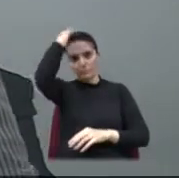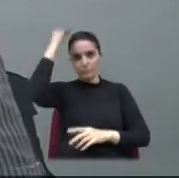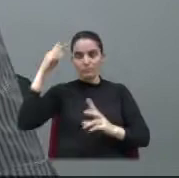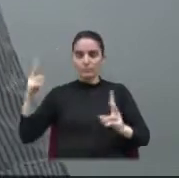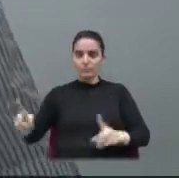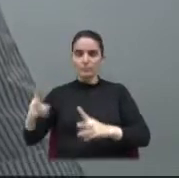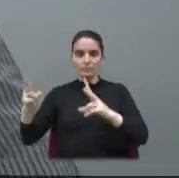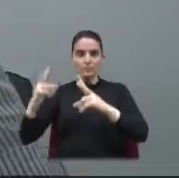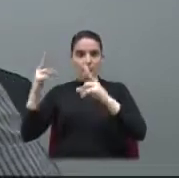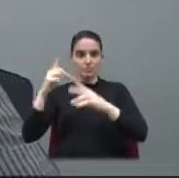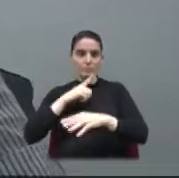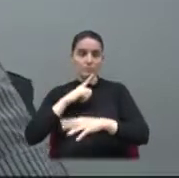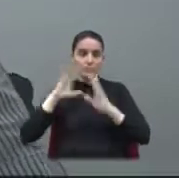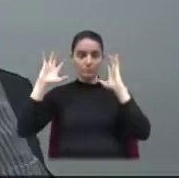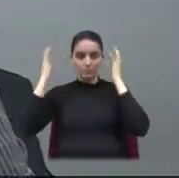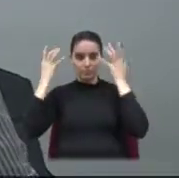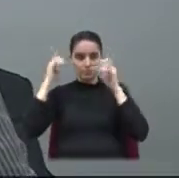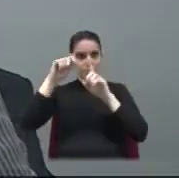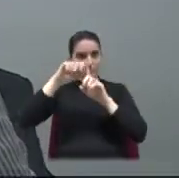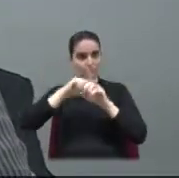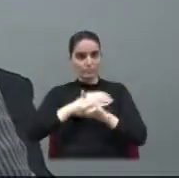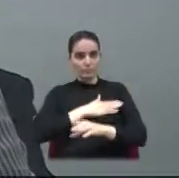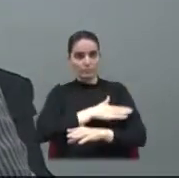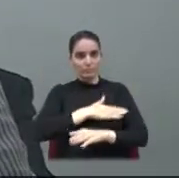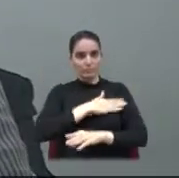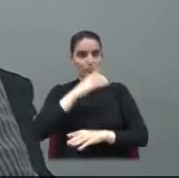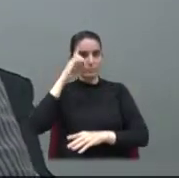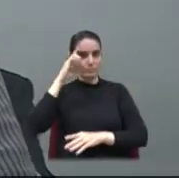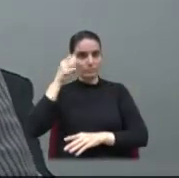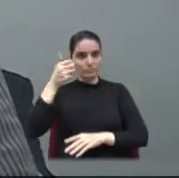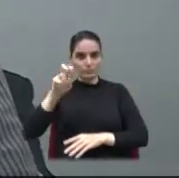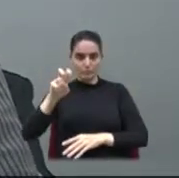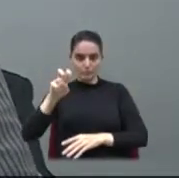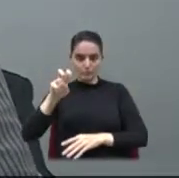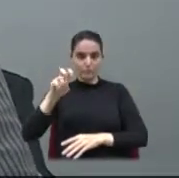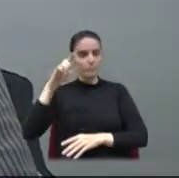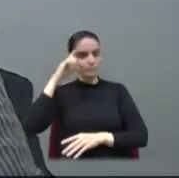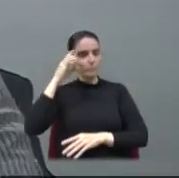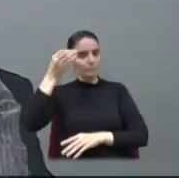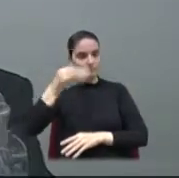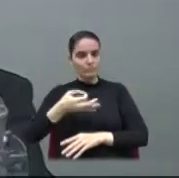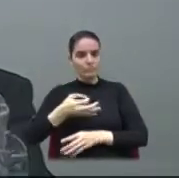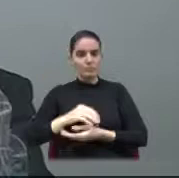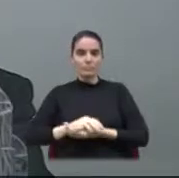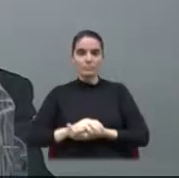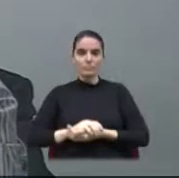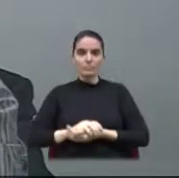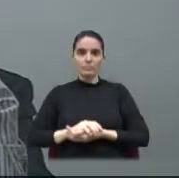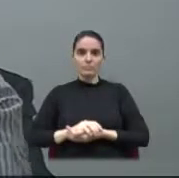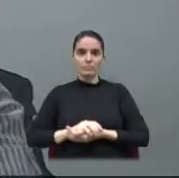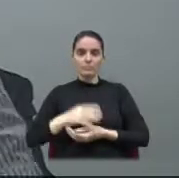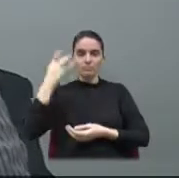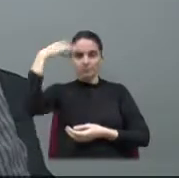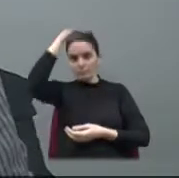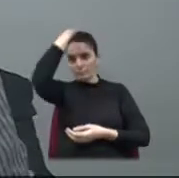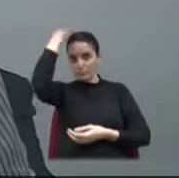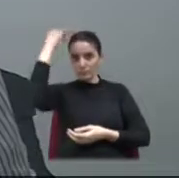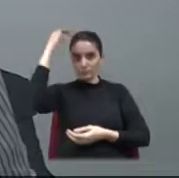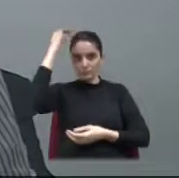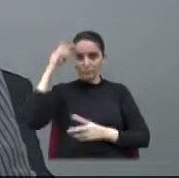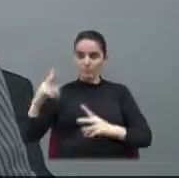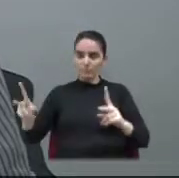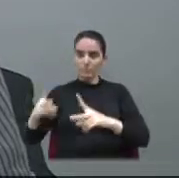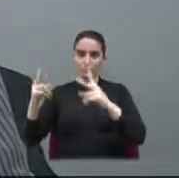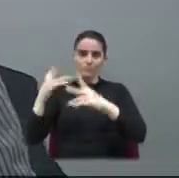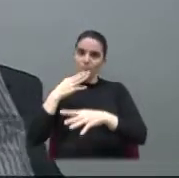festejos dela no mês de agosto. No dia 15 é o dia da padroeira. E Nossa Senhora das Vitórias, para quem não